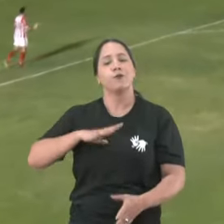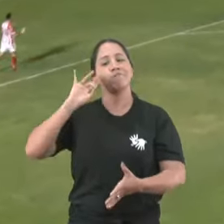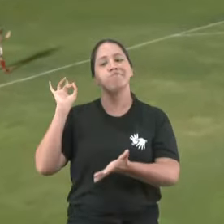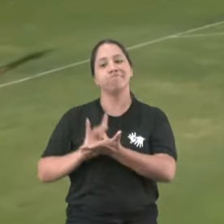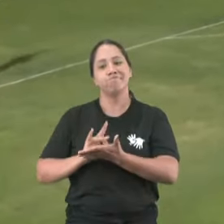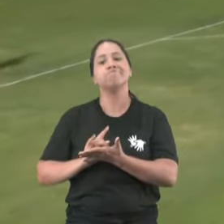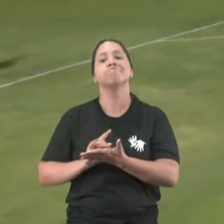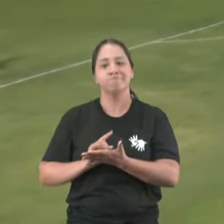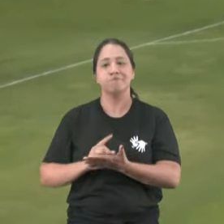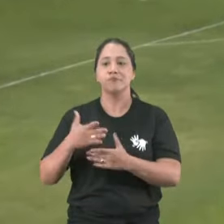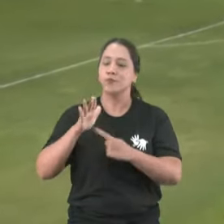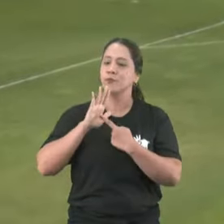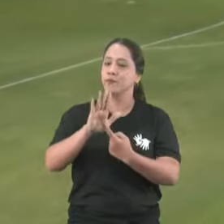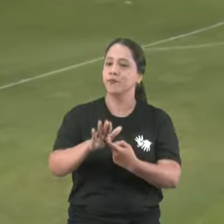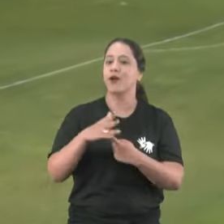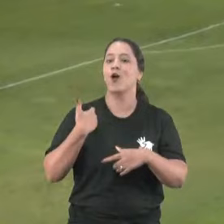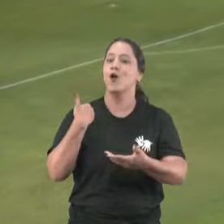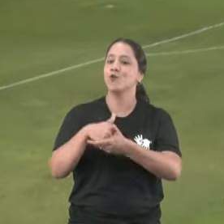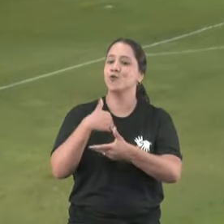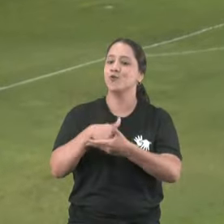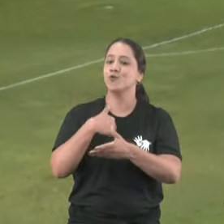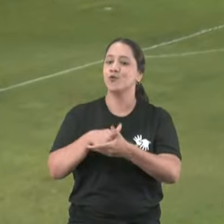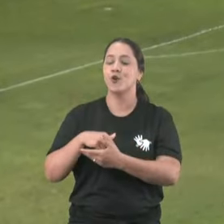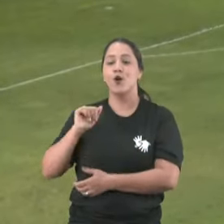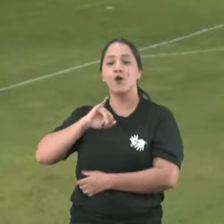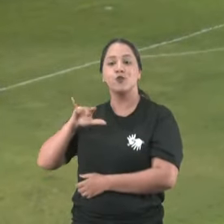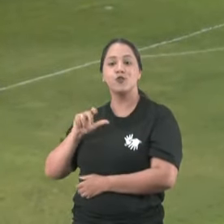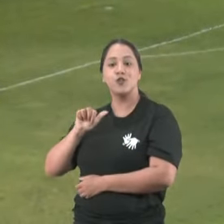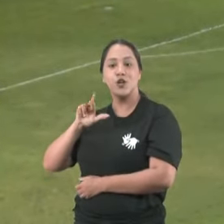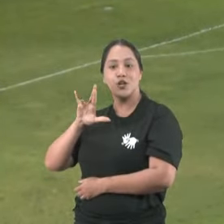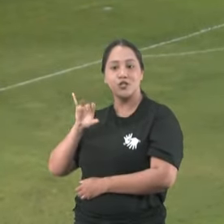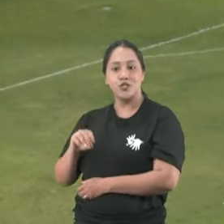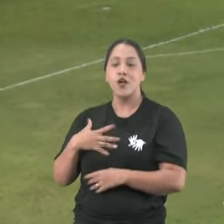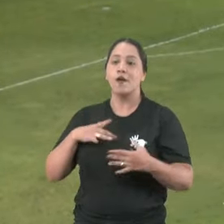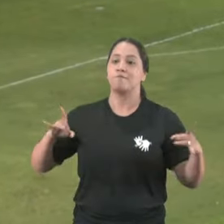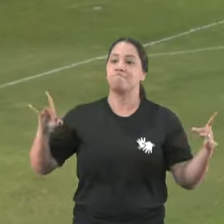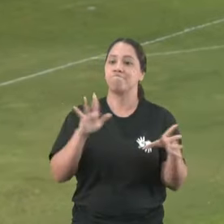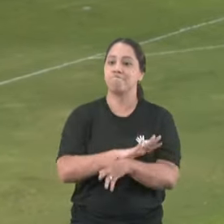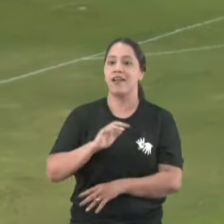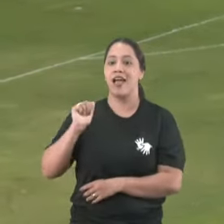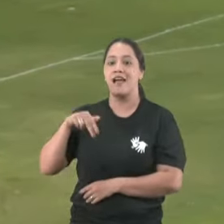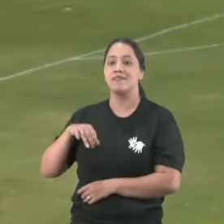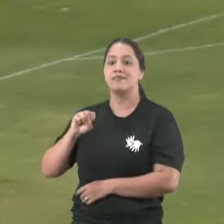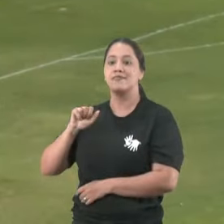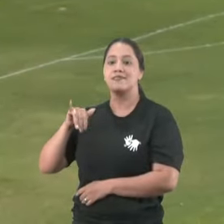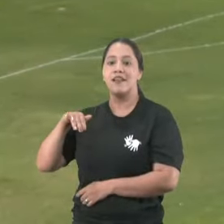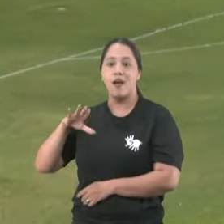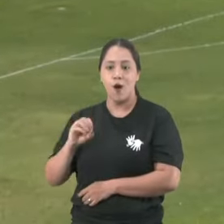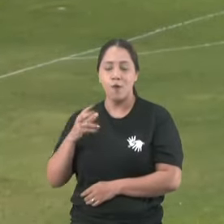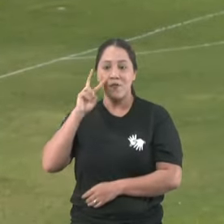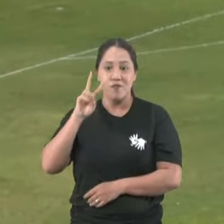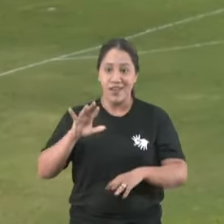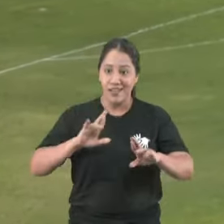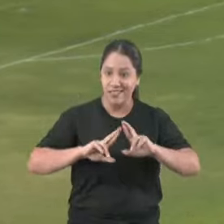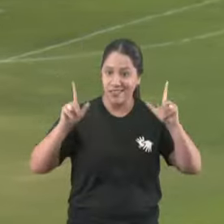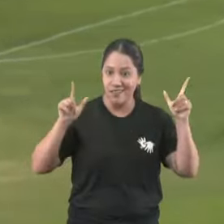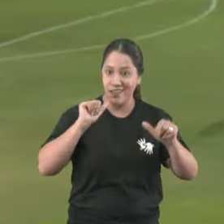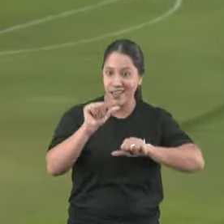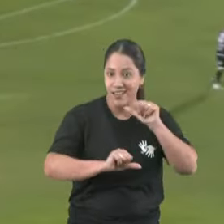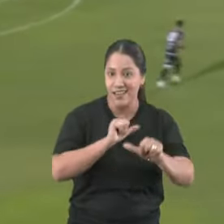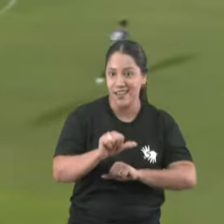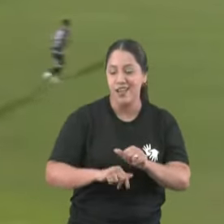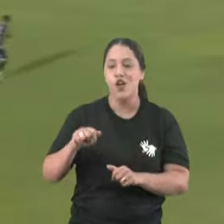concretizadas com a jogada do Jorginho e com a conclusão do Anselmo. Notem a diferença das substituições.